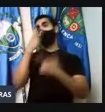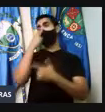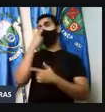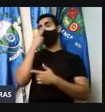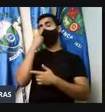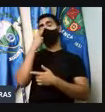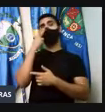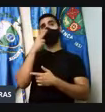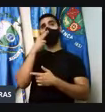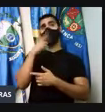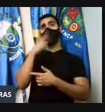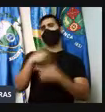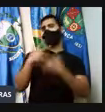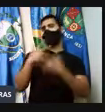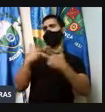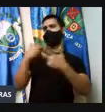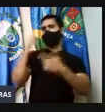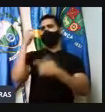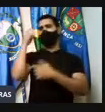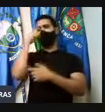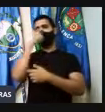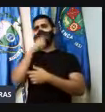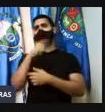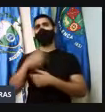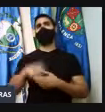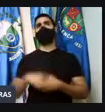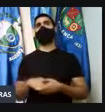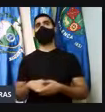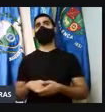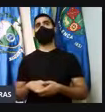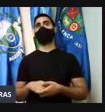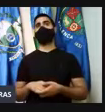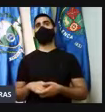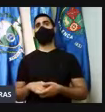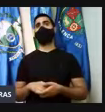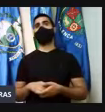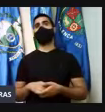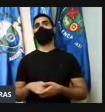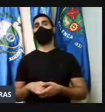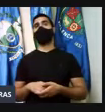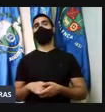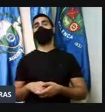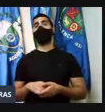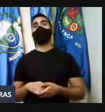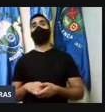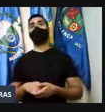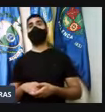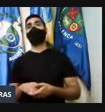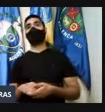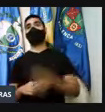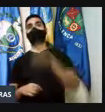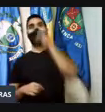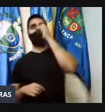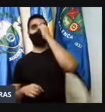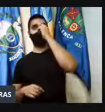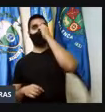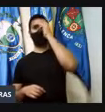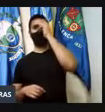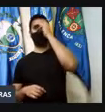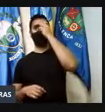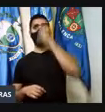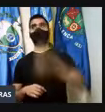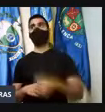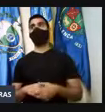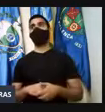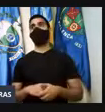uma situação complicada, e aí eu agradeço à comissão que entendeu e está aqui mais uma vez colaborando.